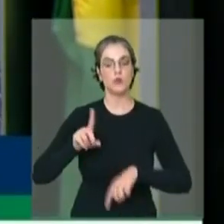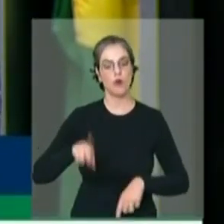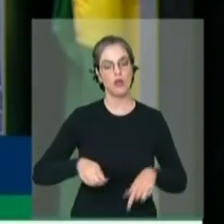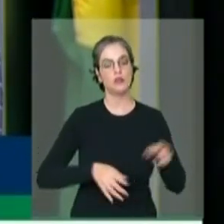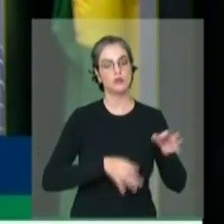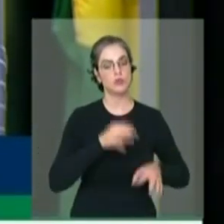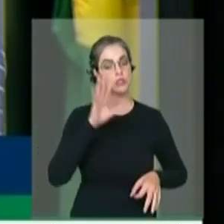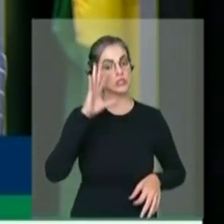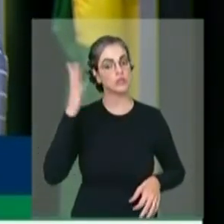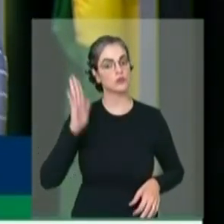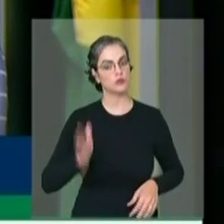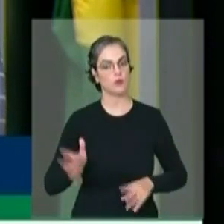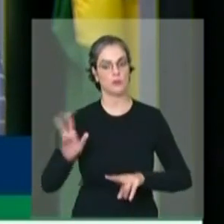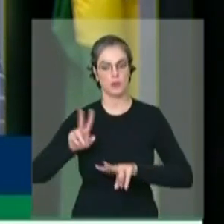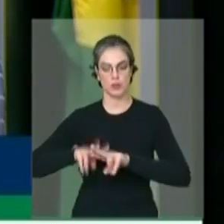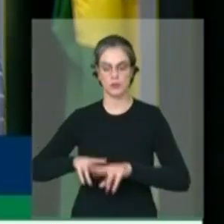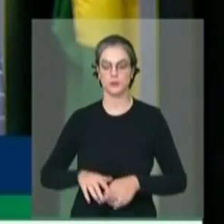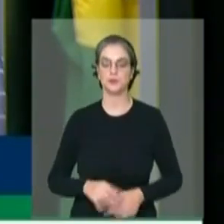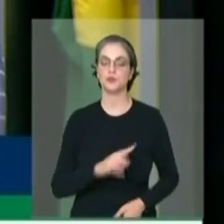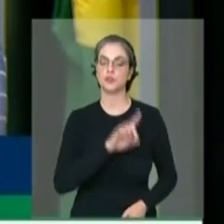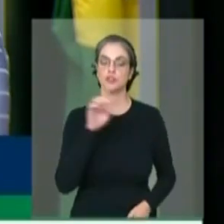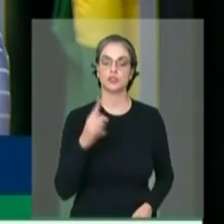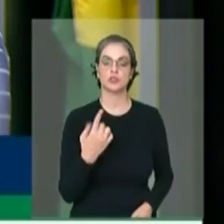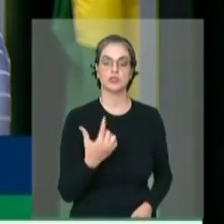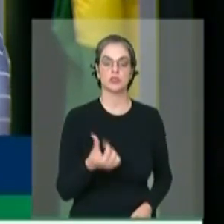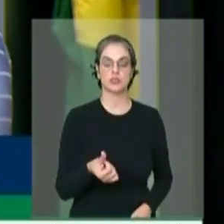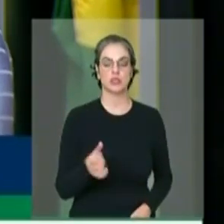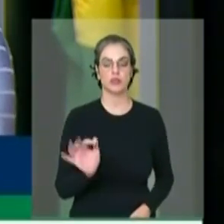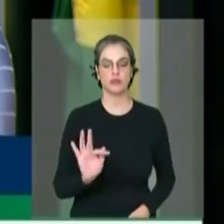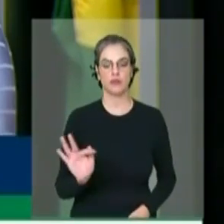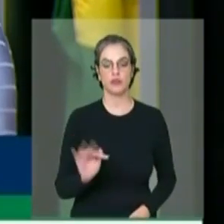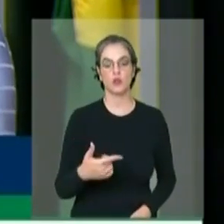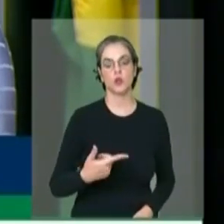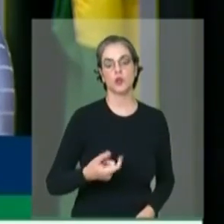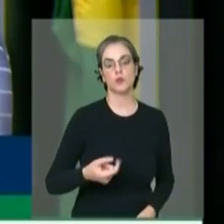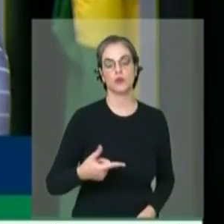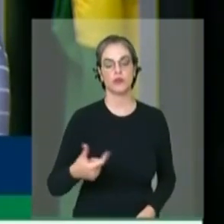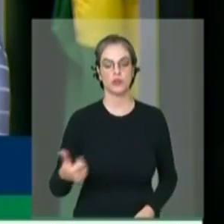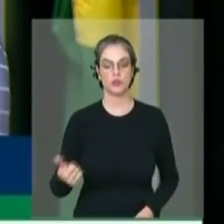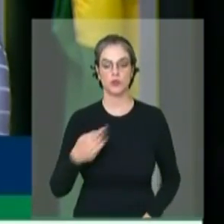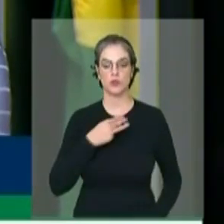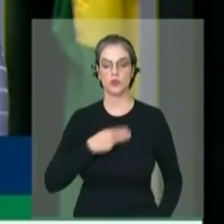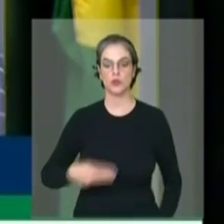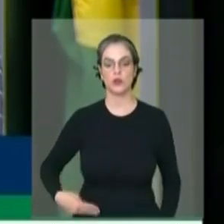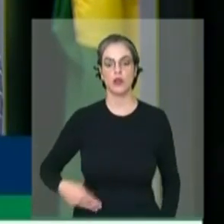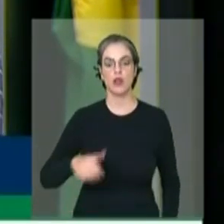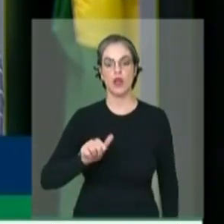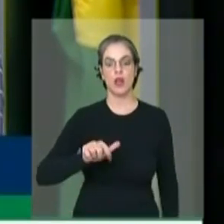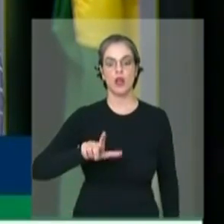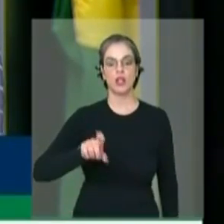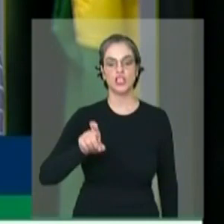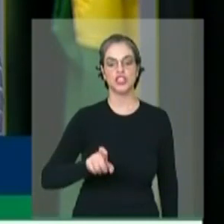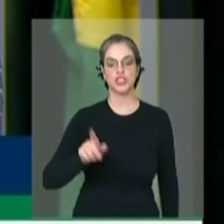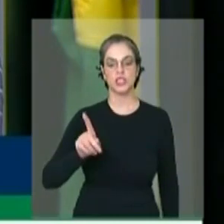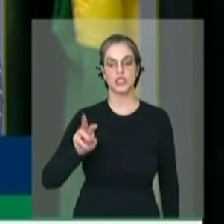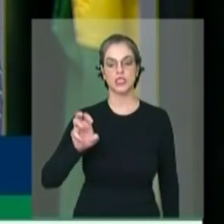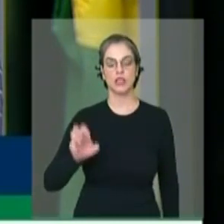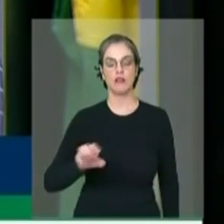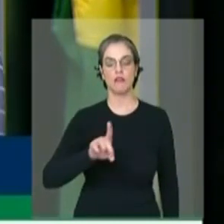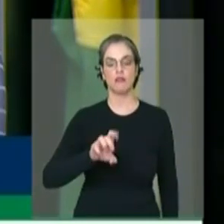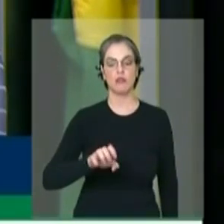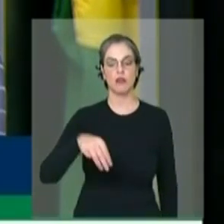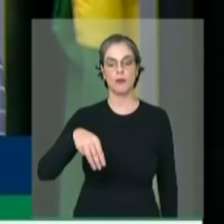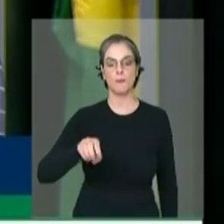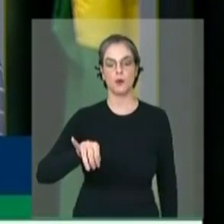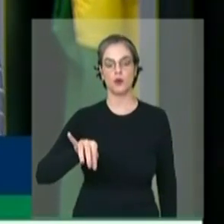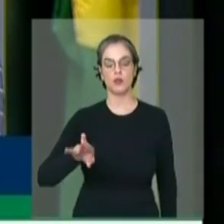Moraes, e disse que precisa haver uma diferença entre crítica e ataque. Ela também disse que é impensável usar a imunidade